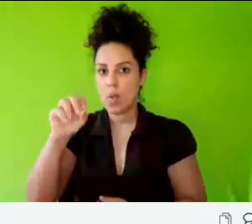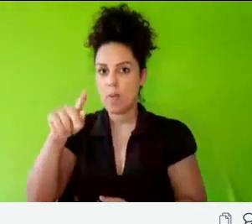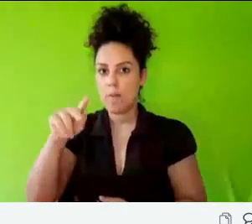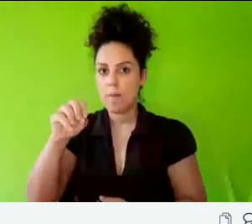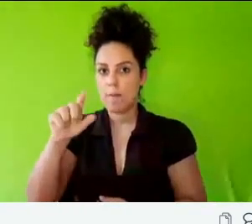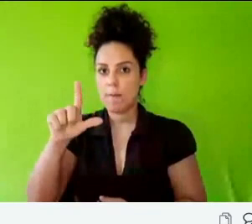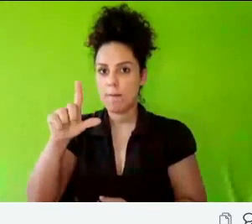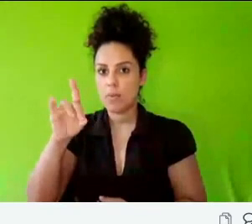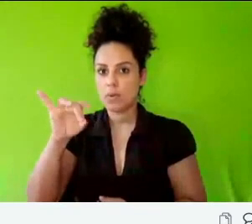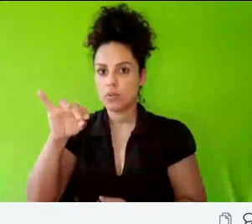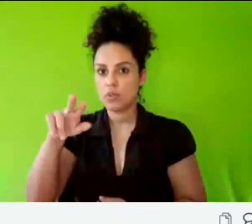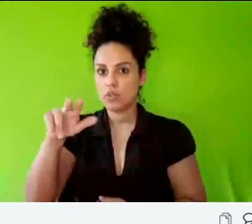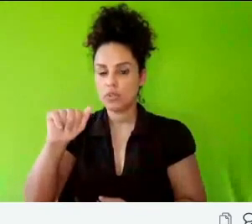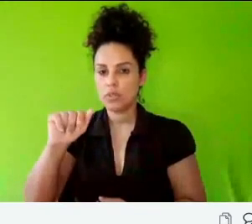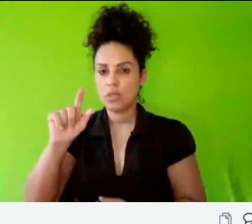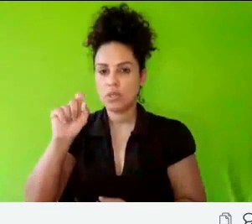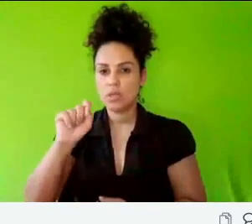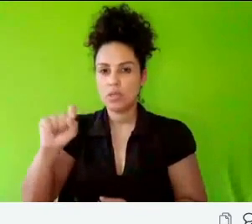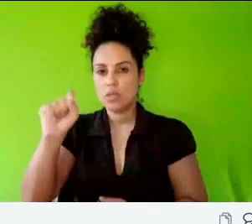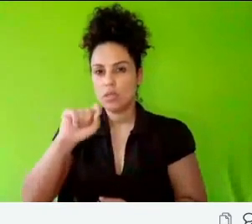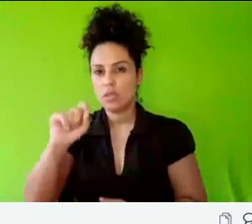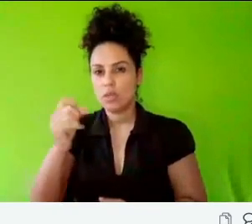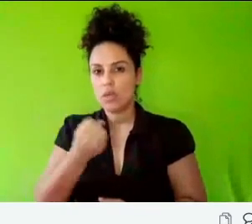Código 22, Placocci.